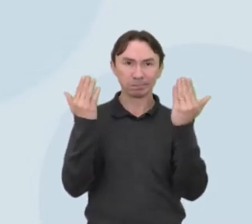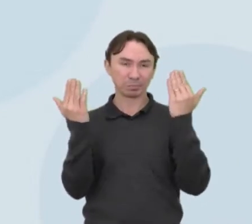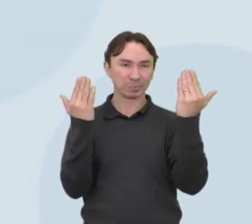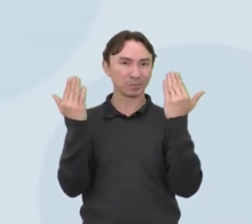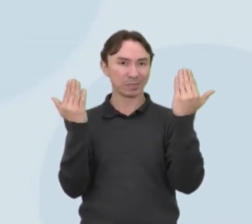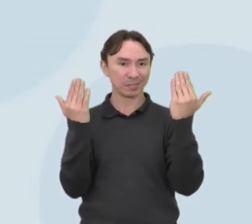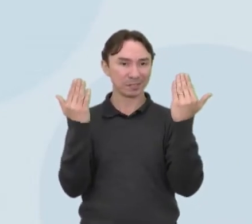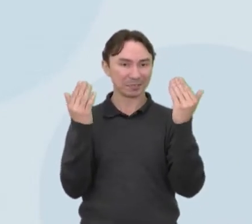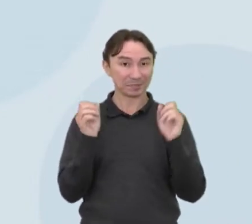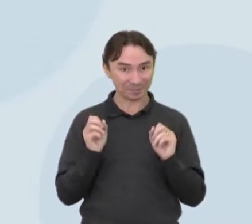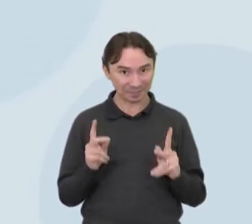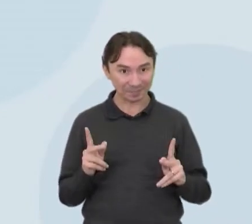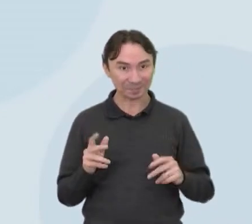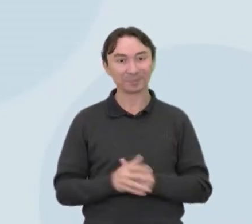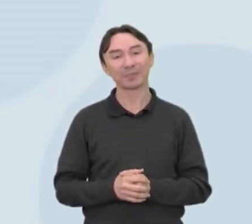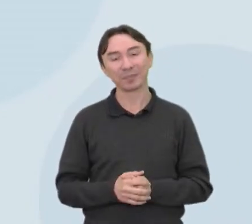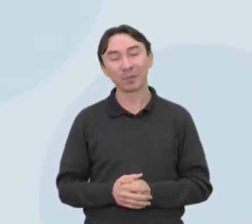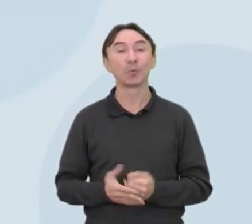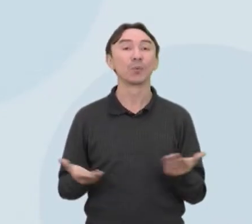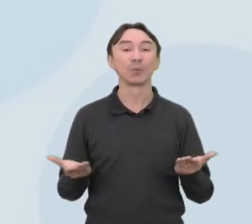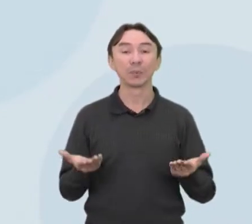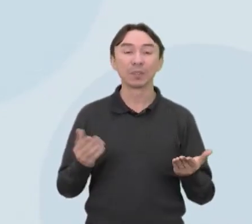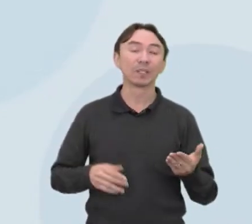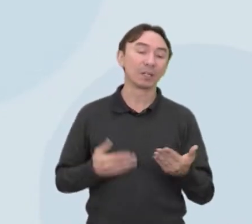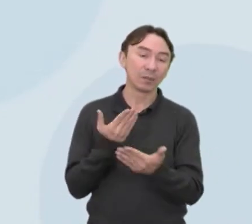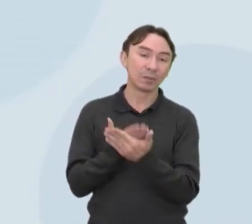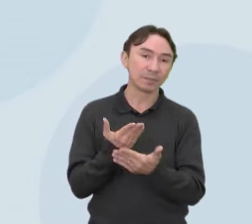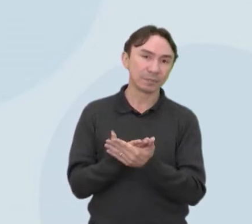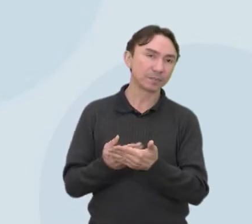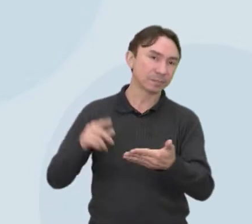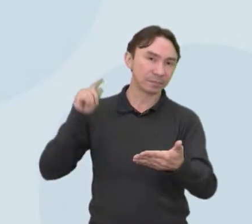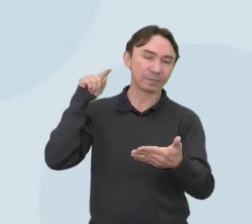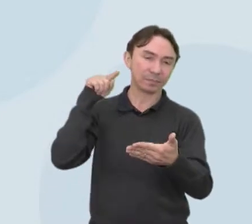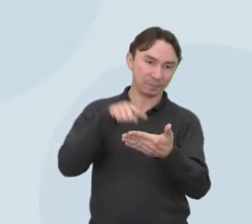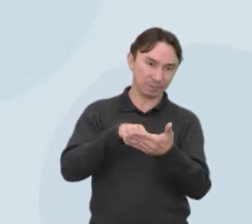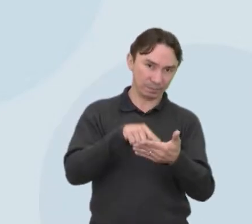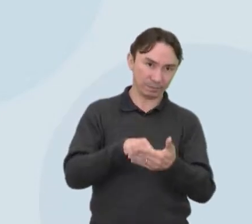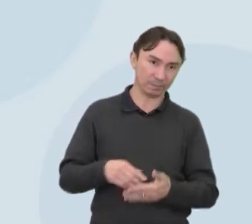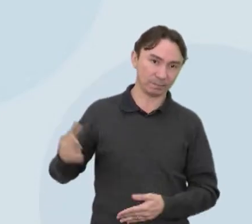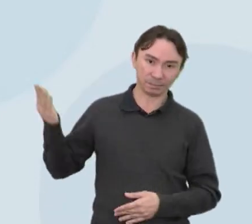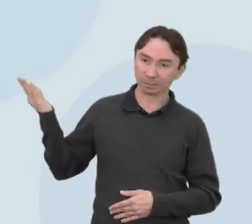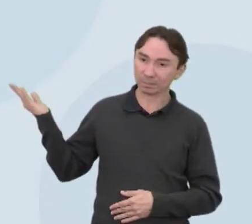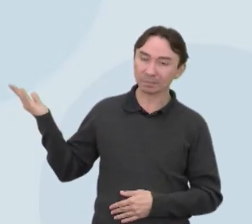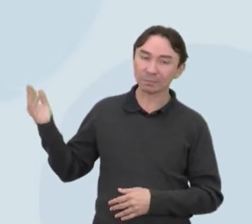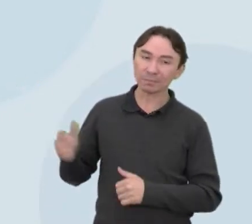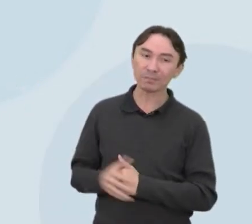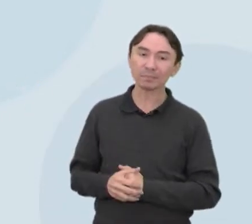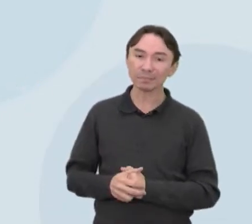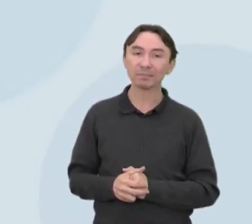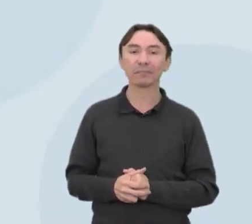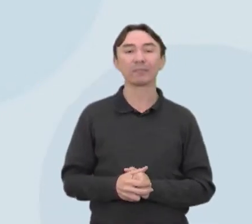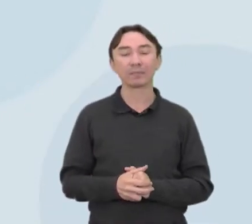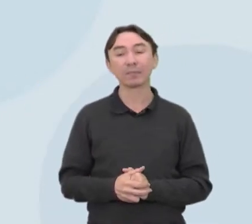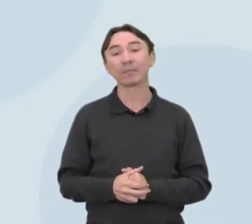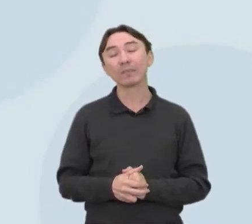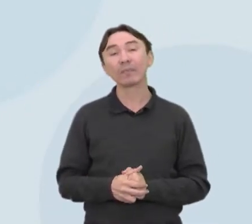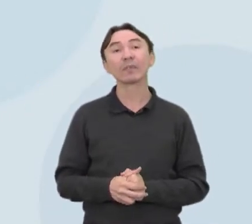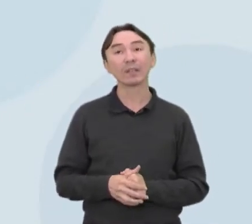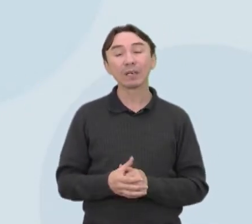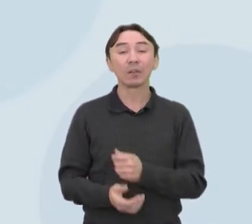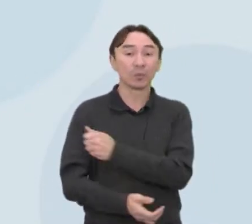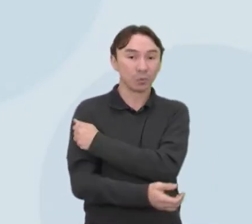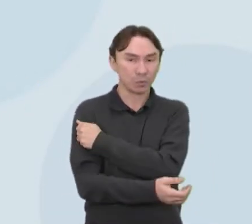discursos. Os objetivos da aula, tá aí também, continua aí na tela para vocês, introduzir os alunos nos